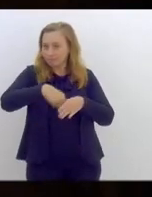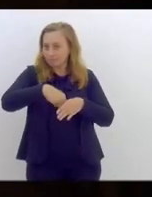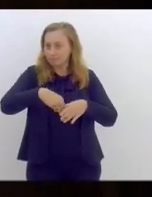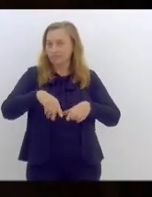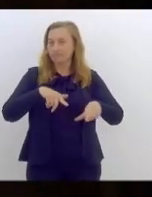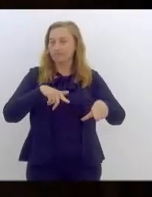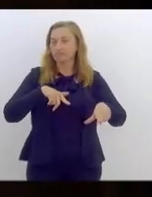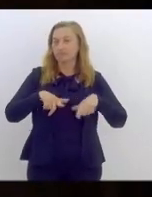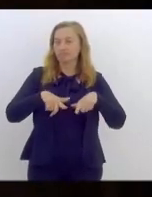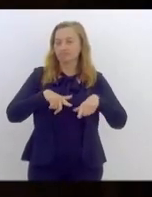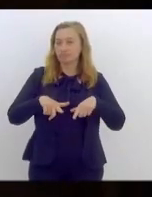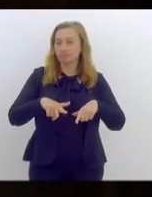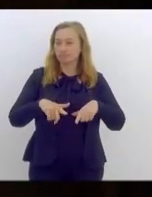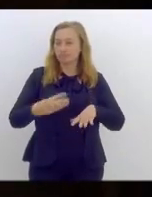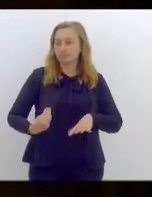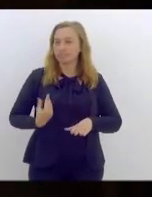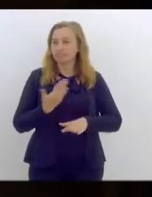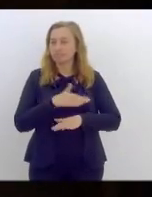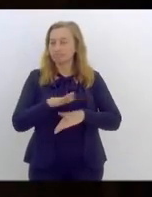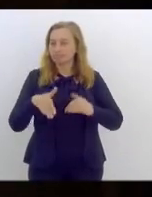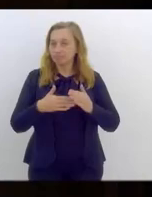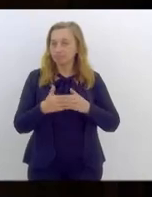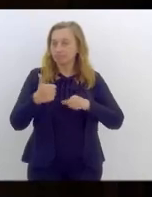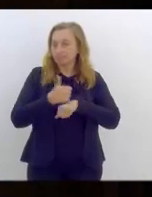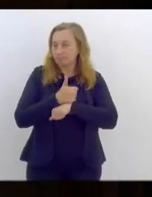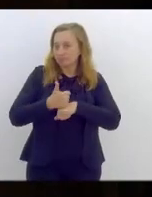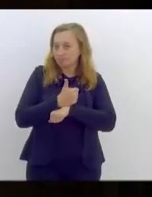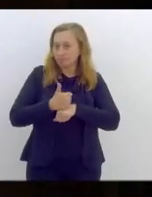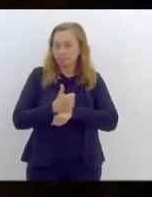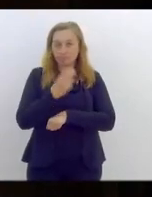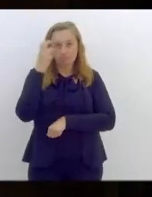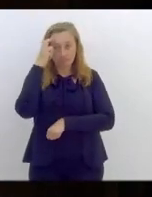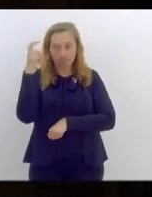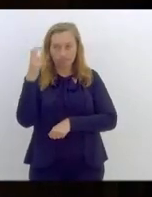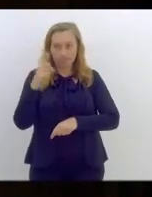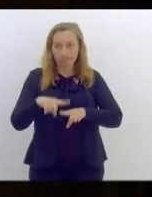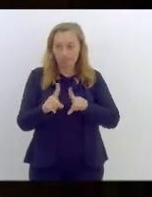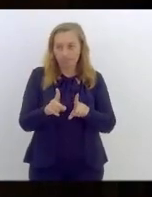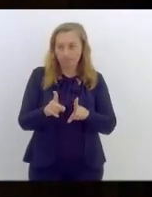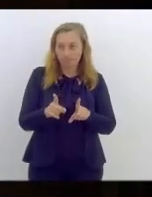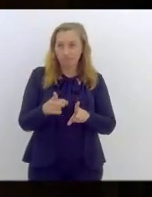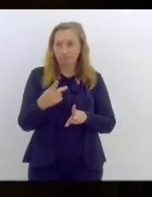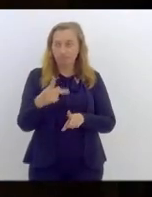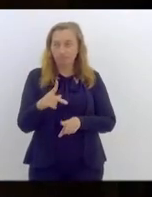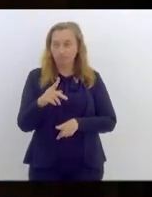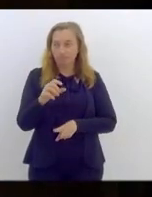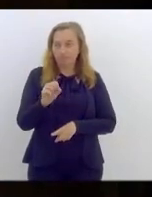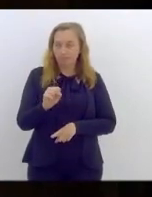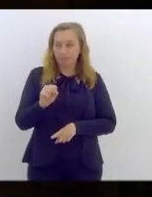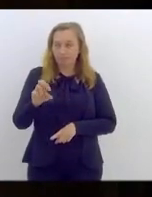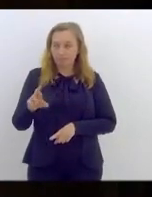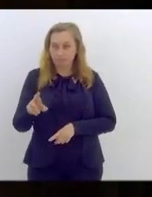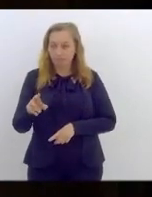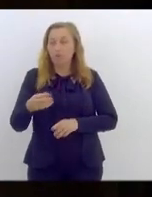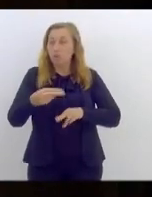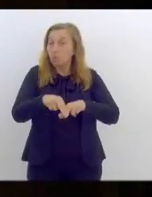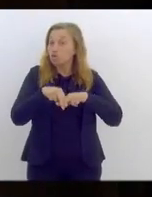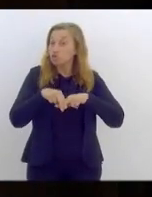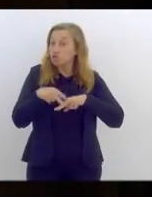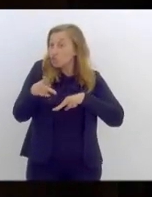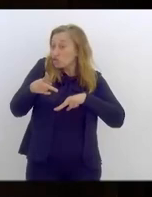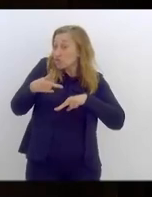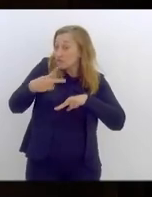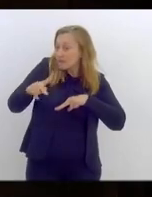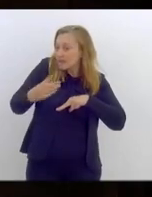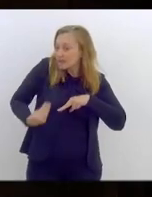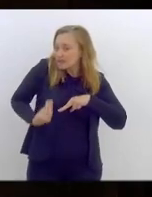vida inteira profissional, né, intelectual, mas o seu cerne, o seu motivo, o motivo